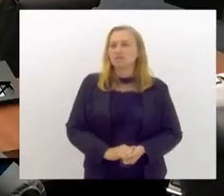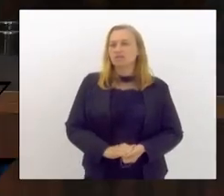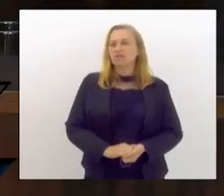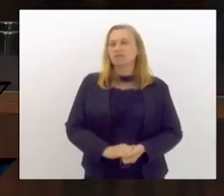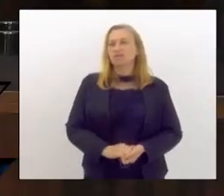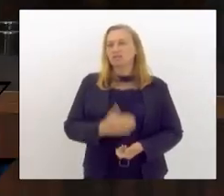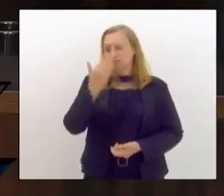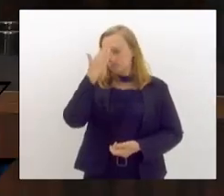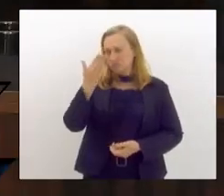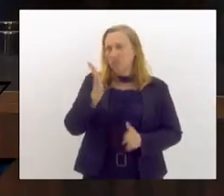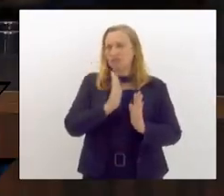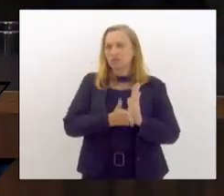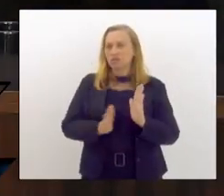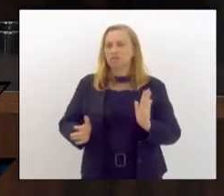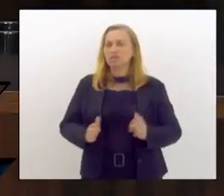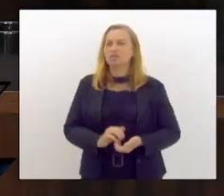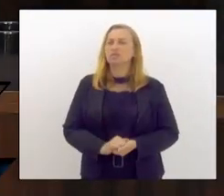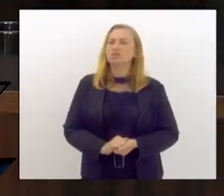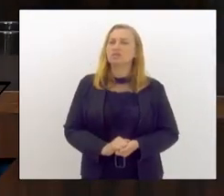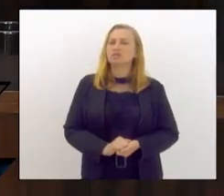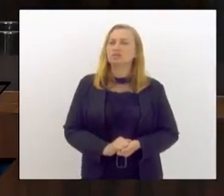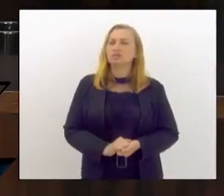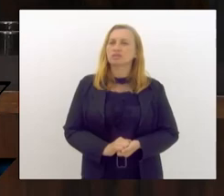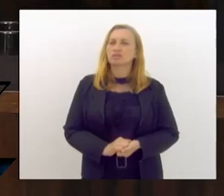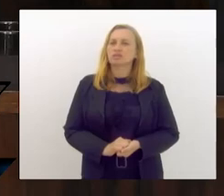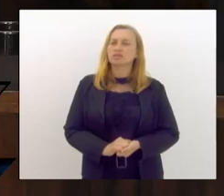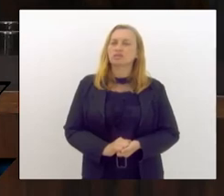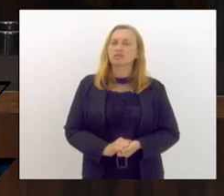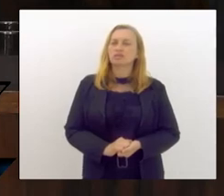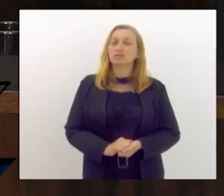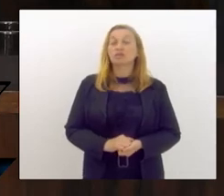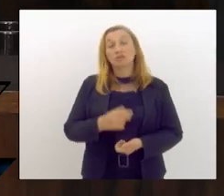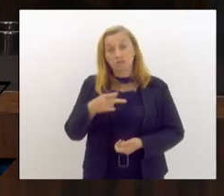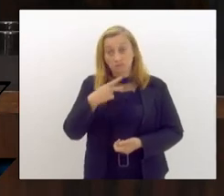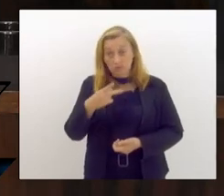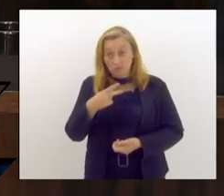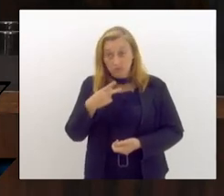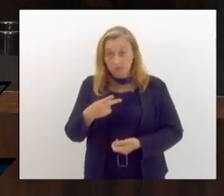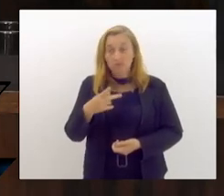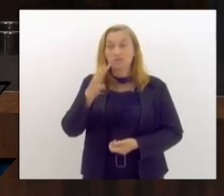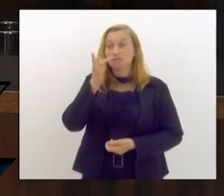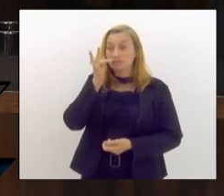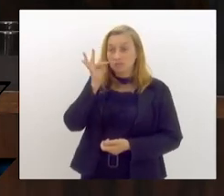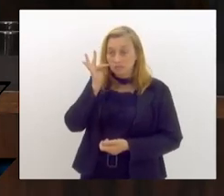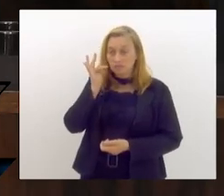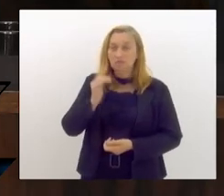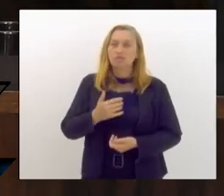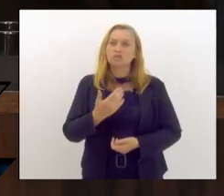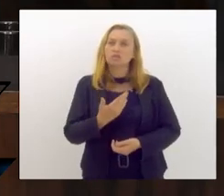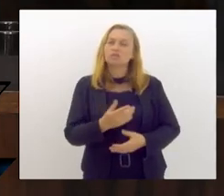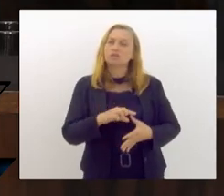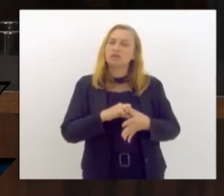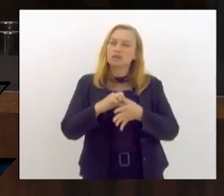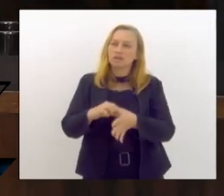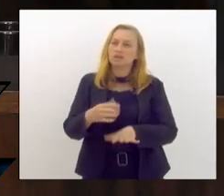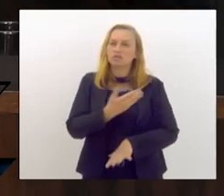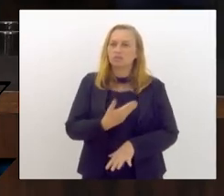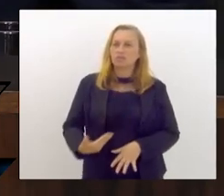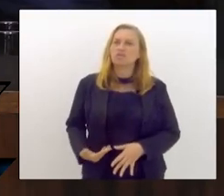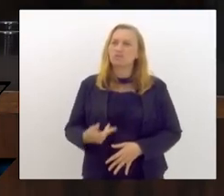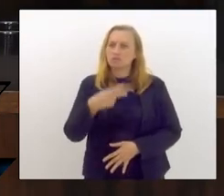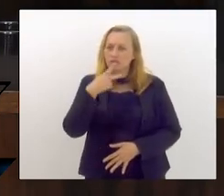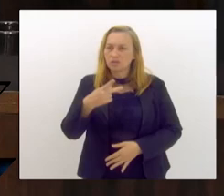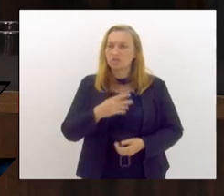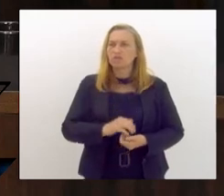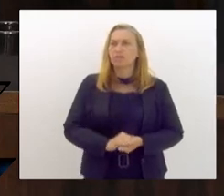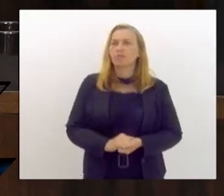Obrigado aí, questão de ordem aí. Eu quero colocar o que o Serafim falou e o que o nosso líder do governo falou aí.